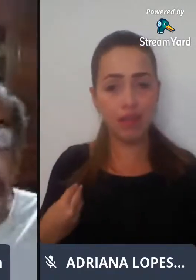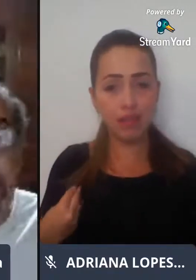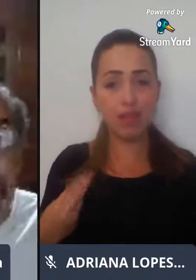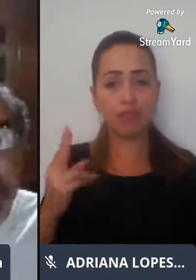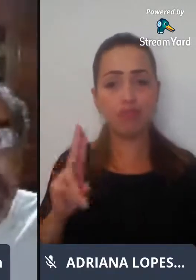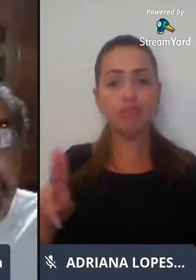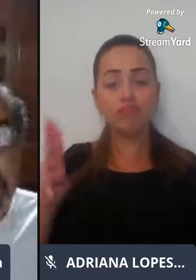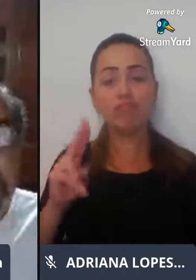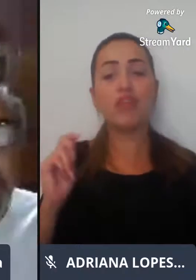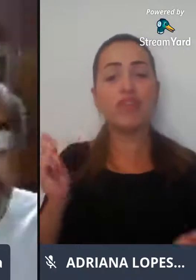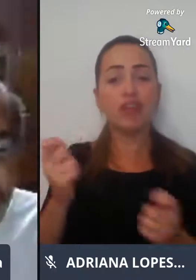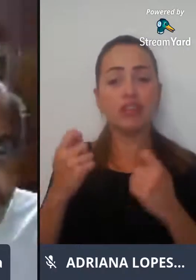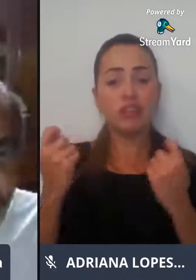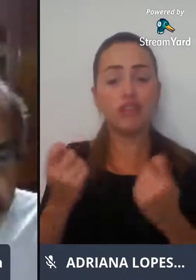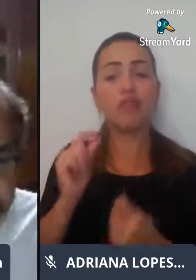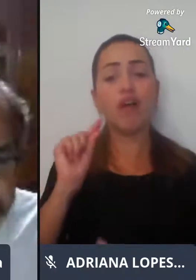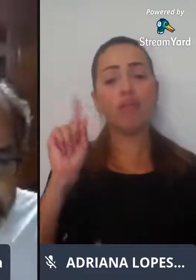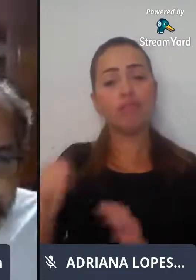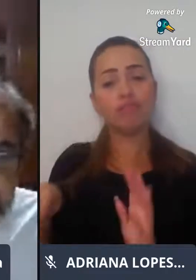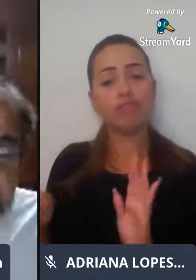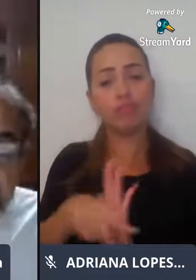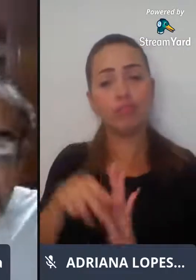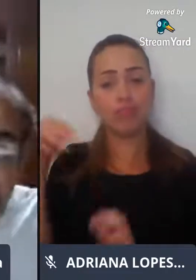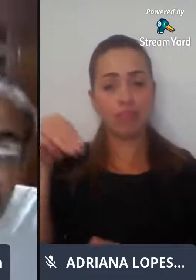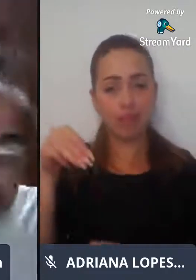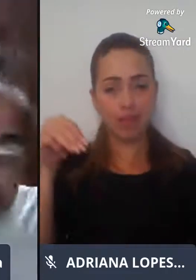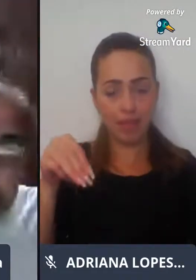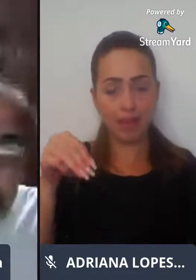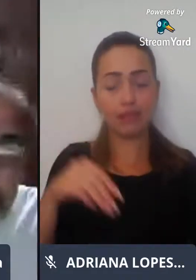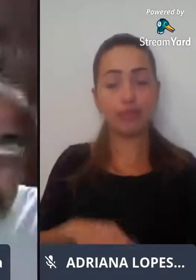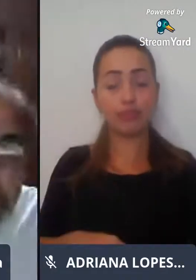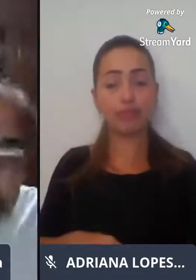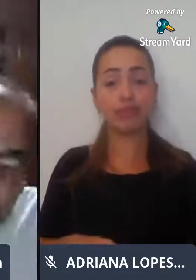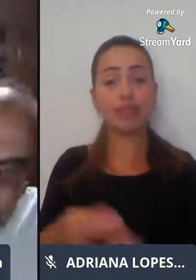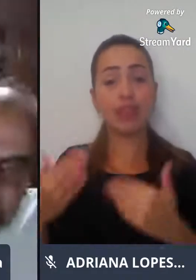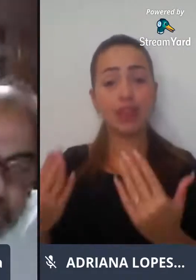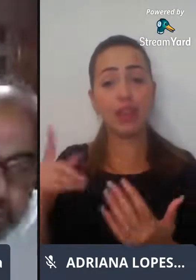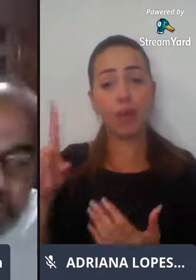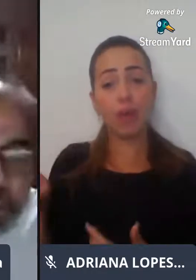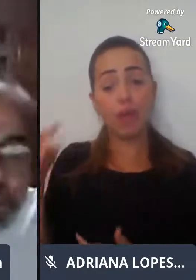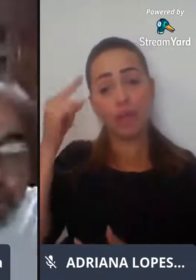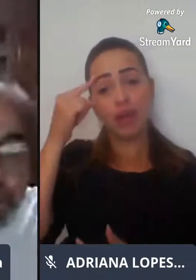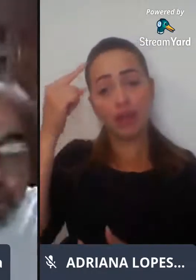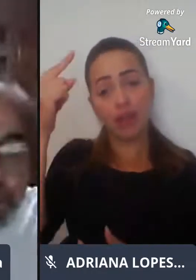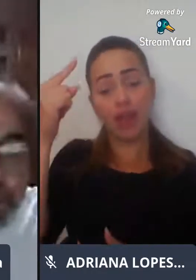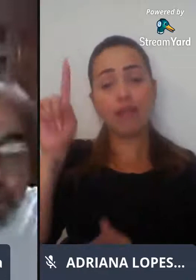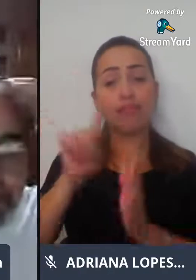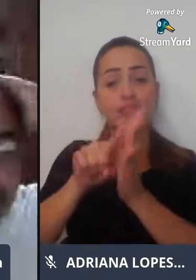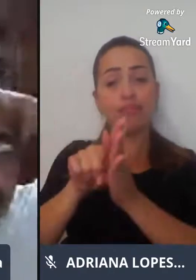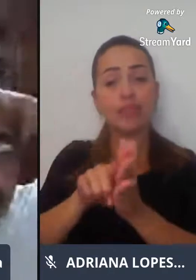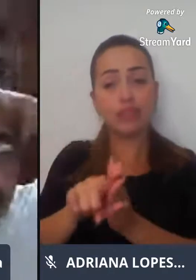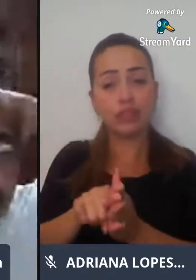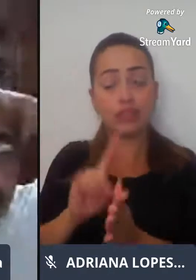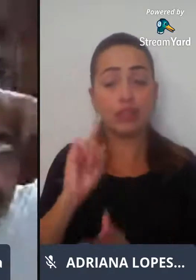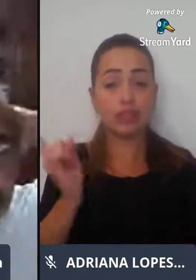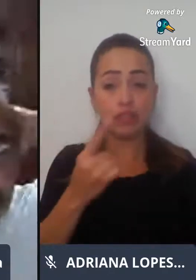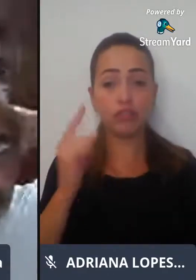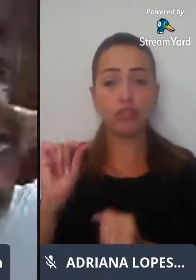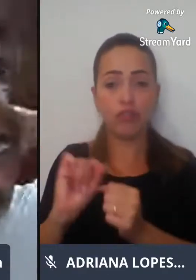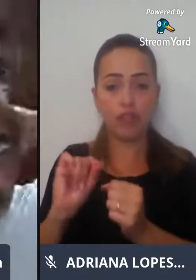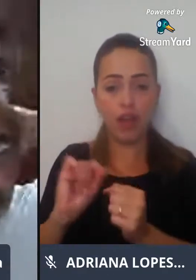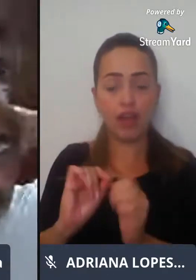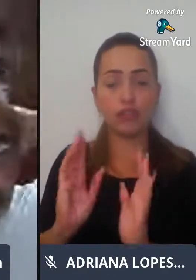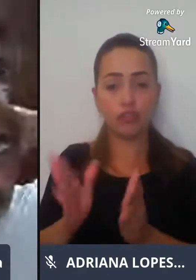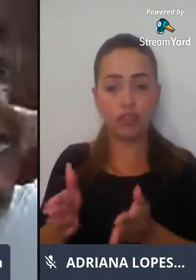esse festival, né, de matemática. Então, essa é uma ideia das pesquisas que a gente tem feito no